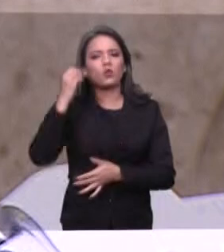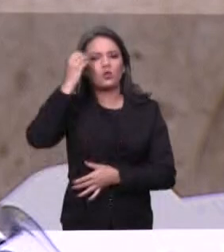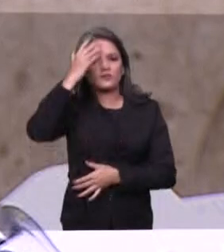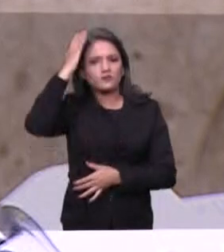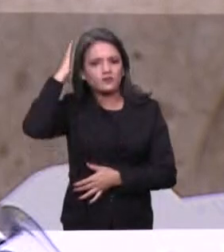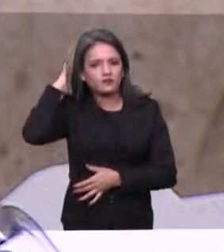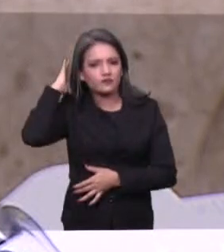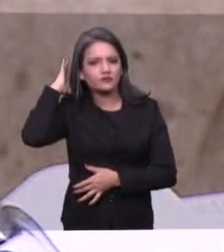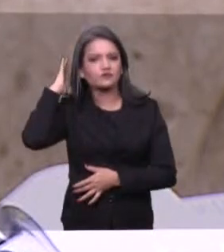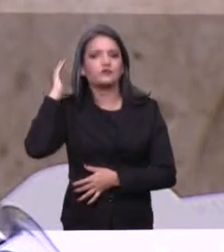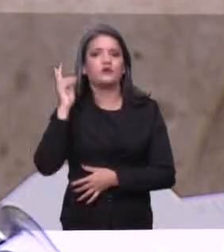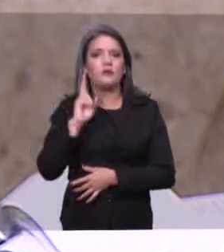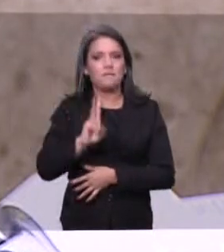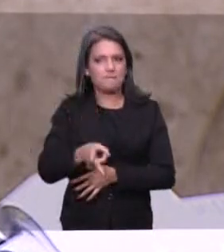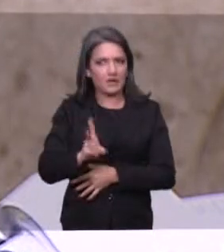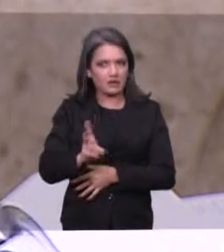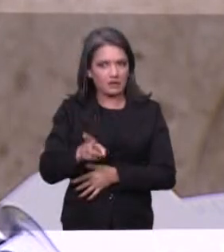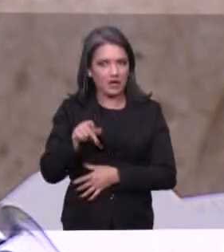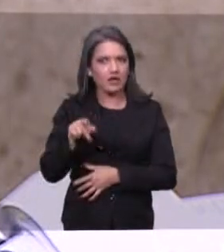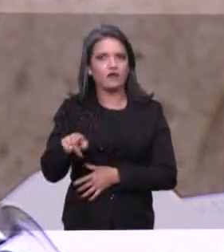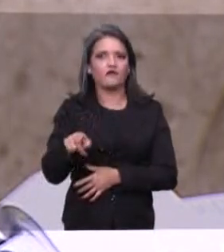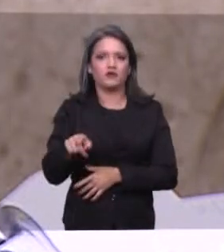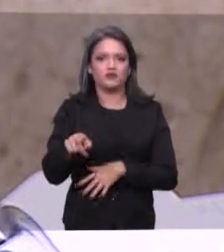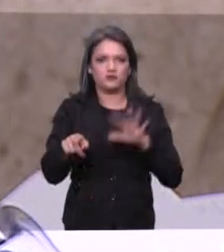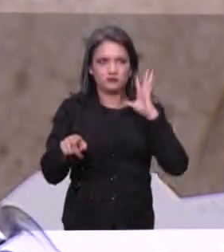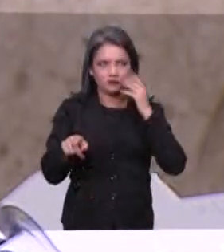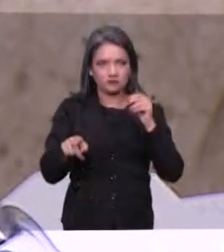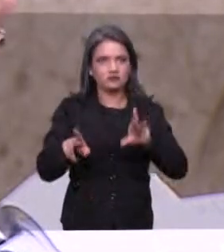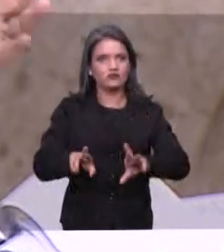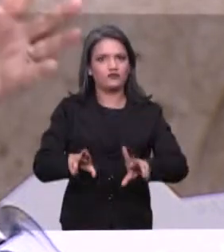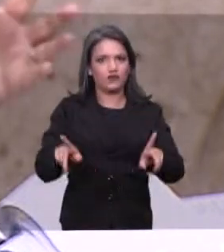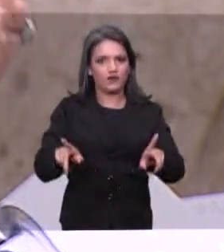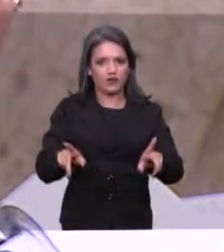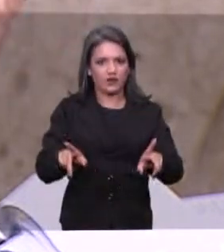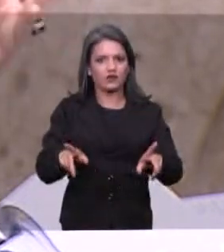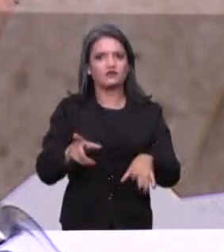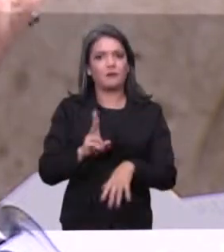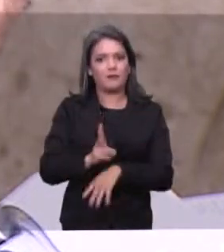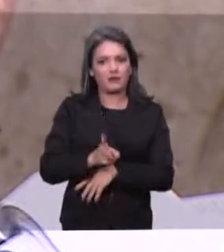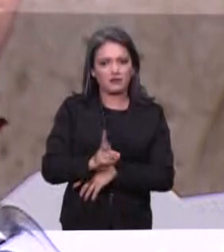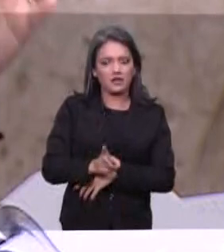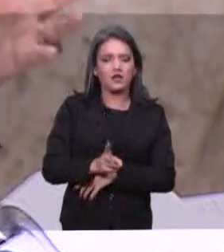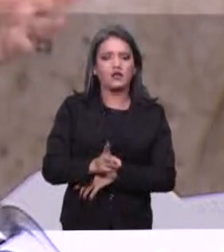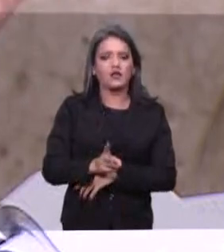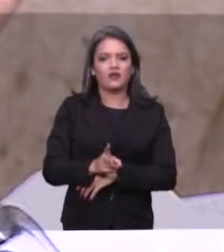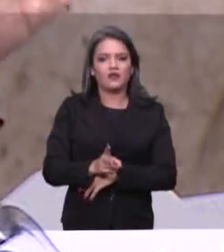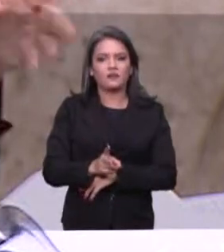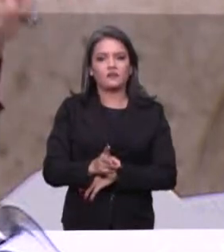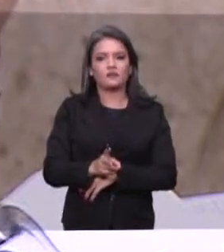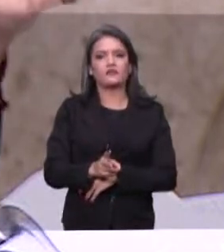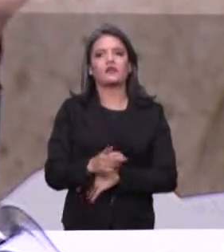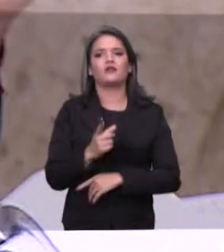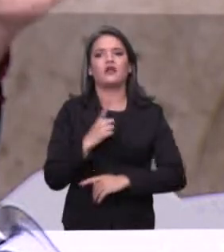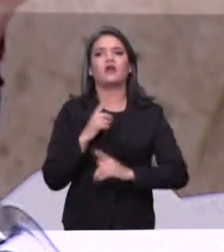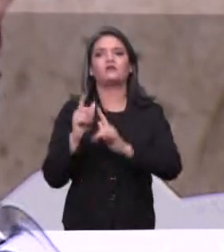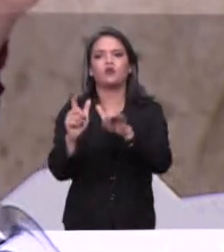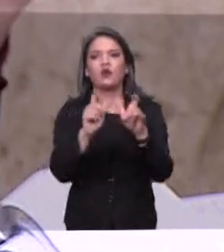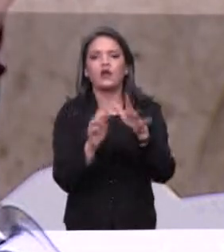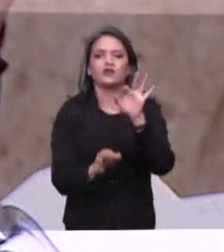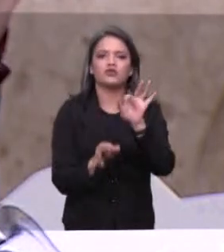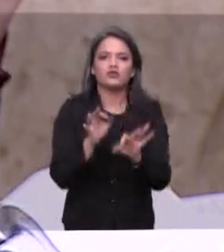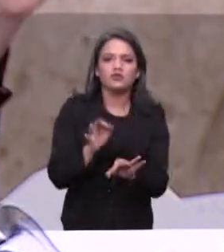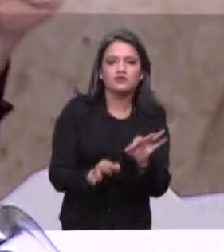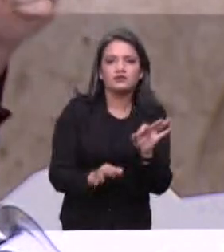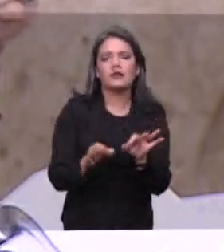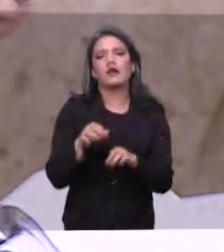Fux manteve a divergência. Ah, manteve, tá certo. Não, então, desculpa. São aquelas unidades, né? Isso, as unidades judiciárias, onde vierem a